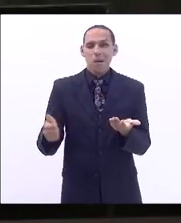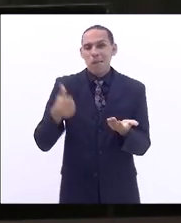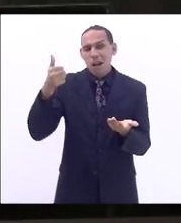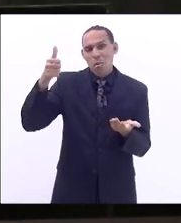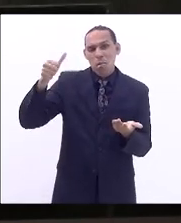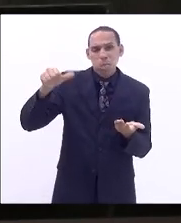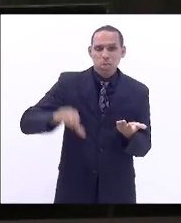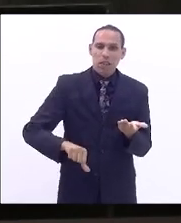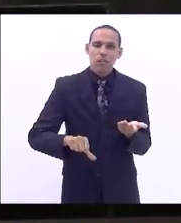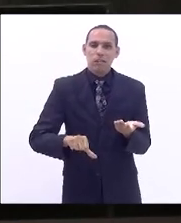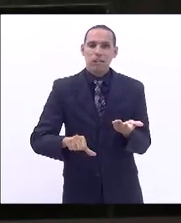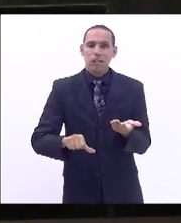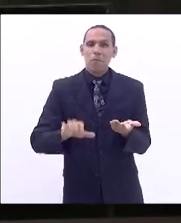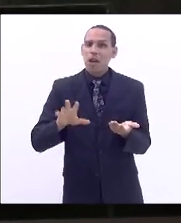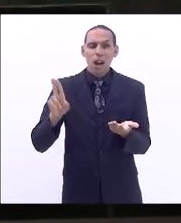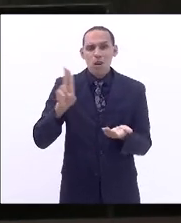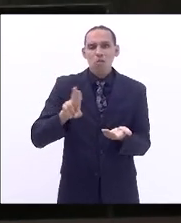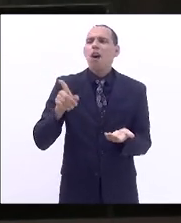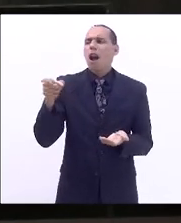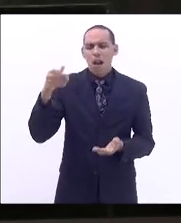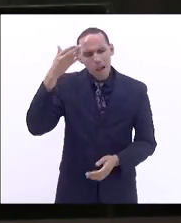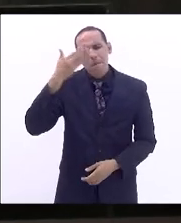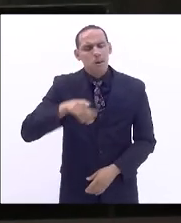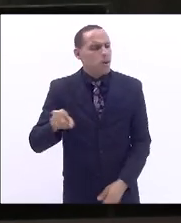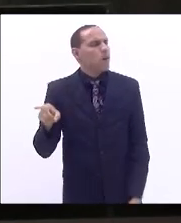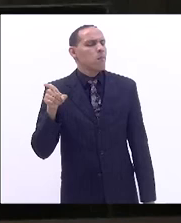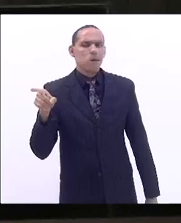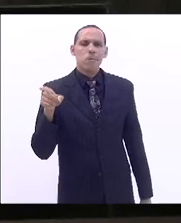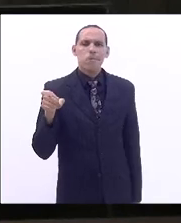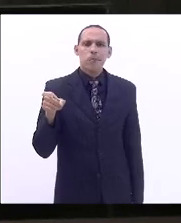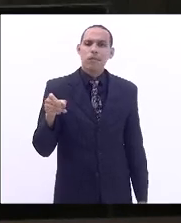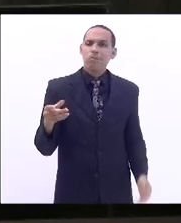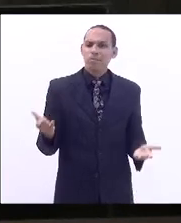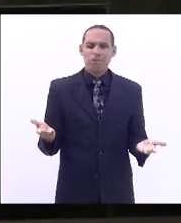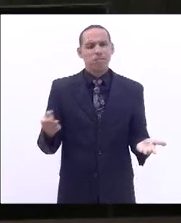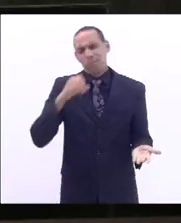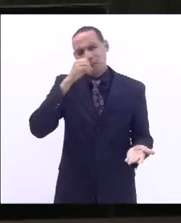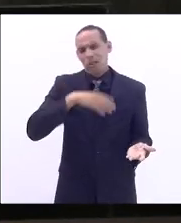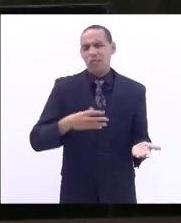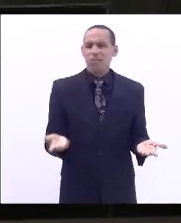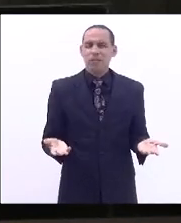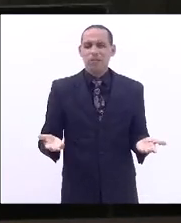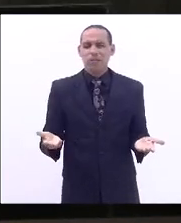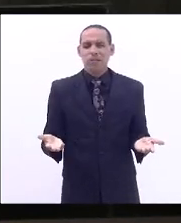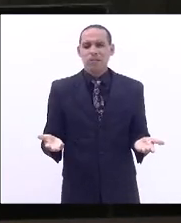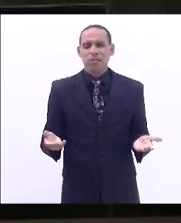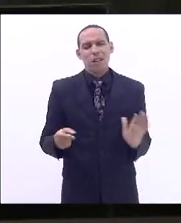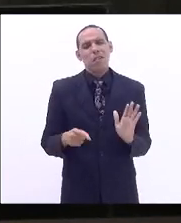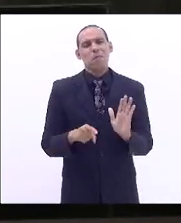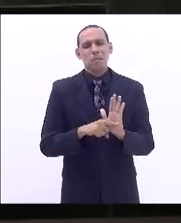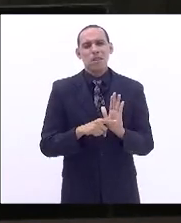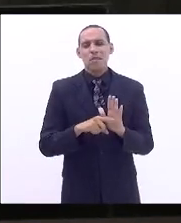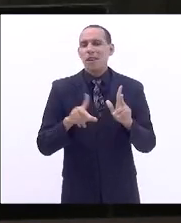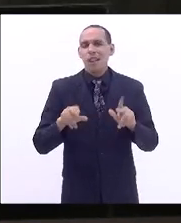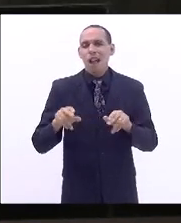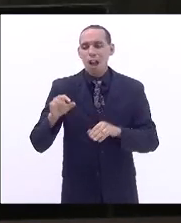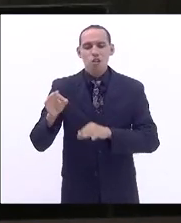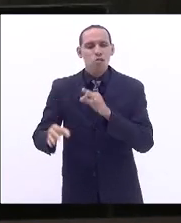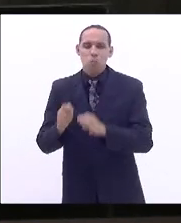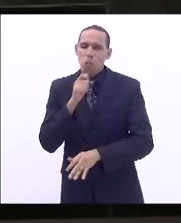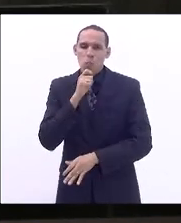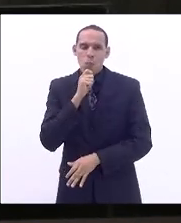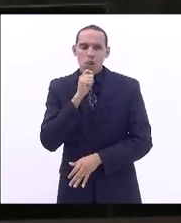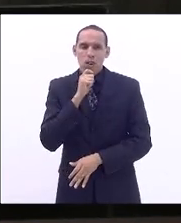inclusive que eram utilizadas como prova e isso é escandaloso você no mínimo achar que a injustiça